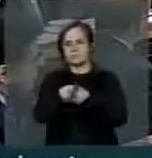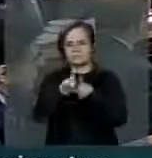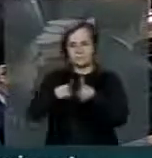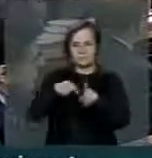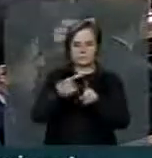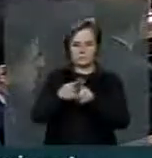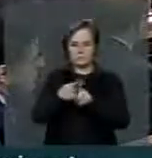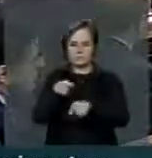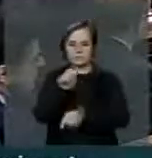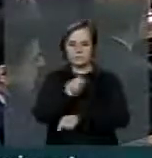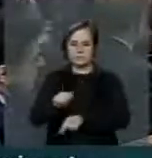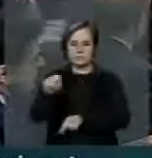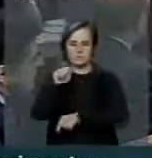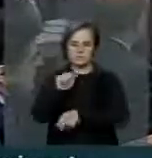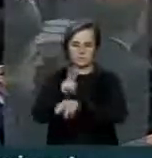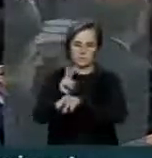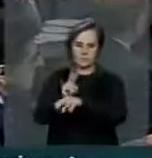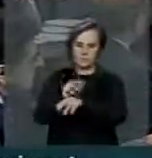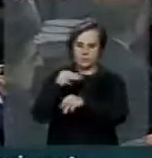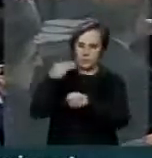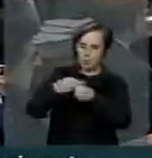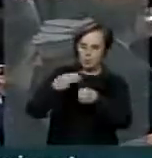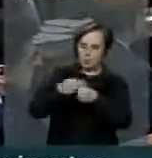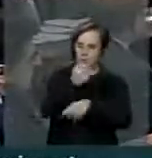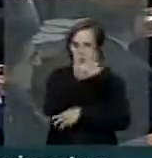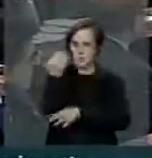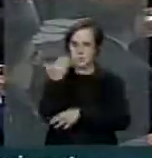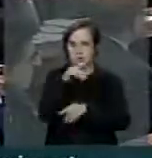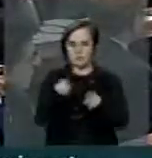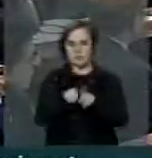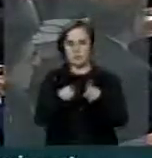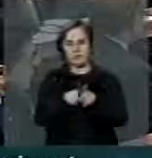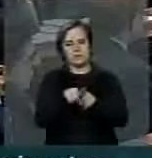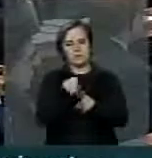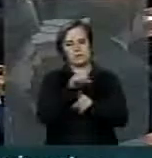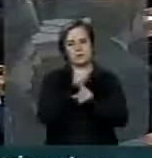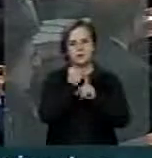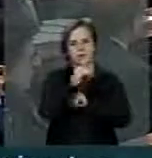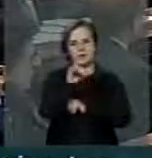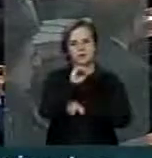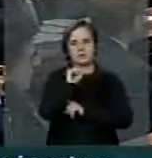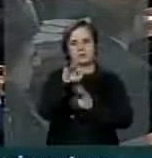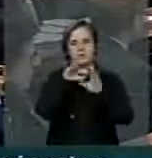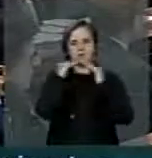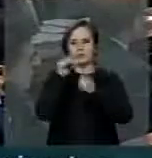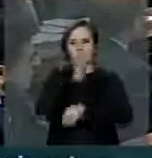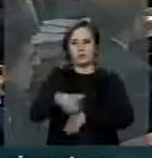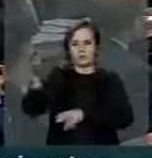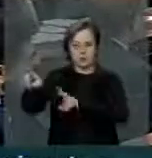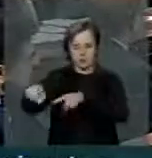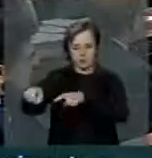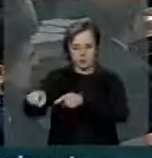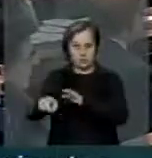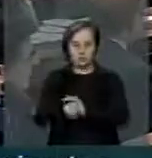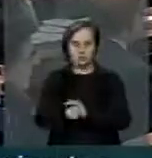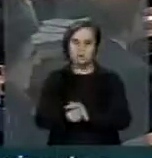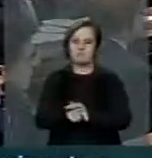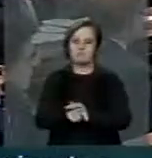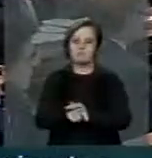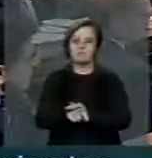de Entidades Municipais de Meio Ambiente, a ANAMA. Pela sociedade civil, Confederação Nacional da Agricultura, CNA,